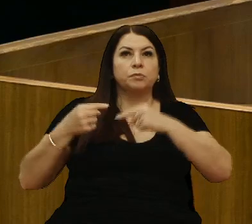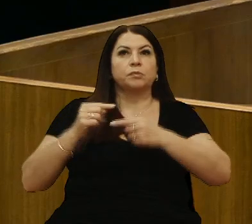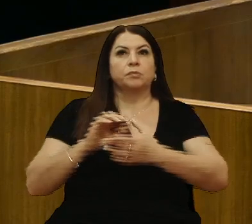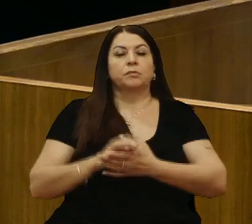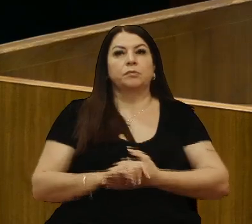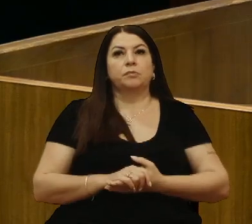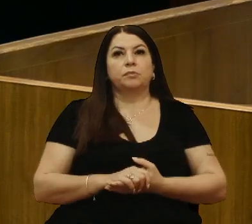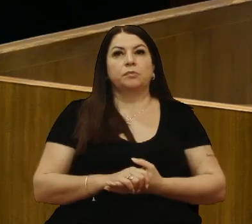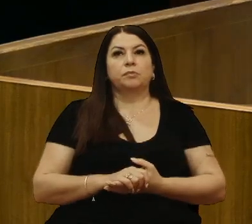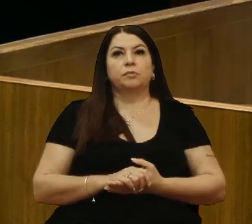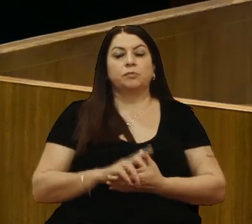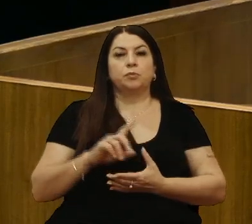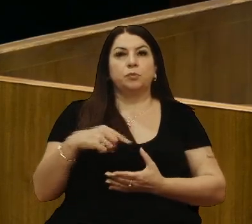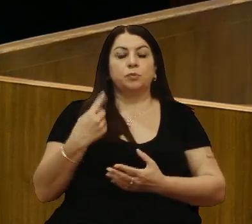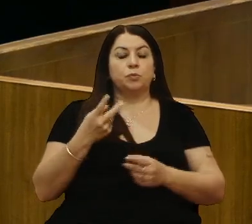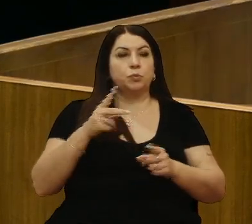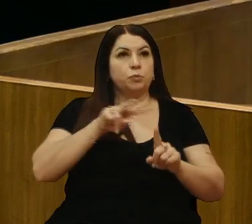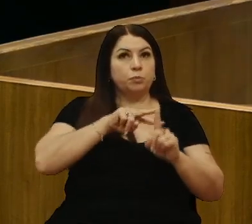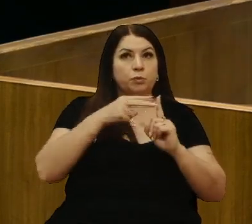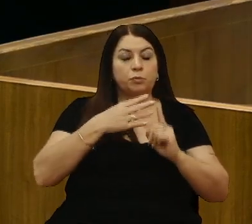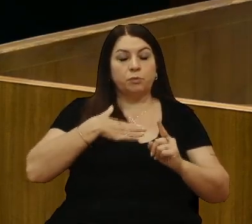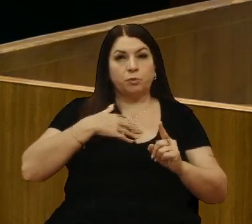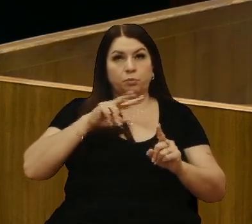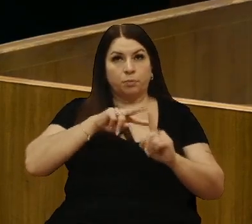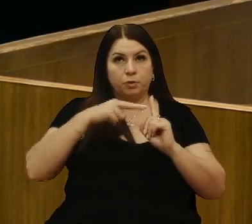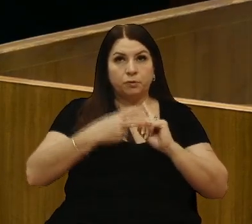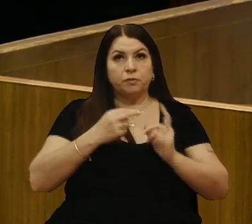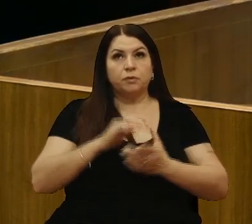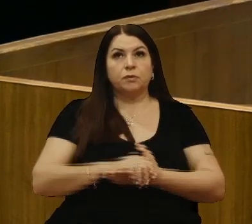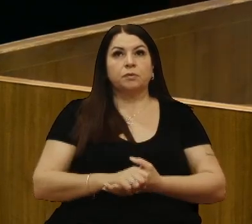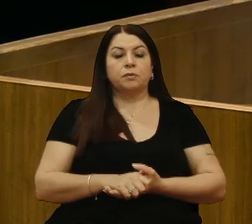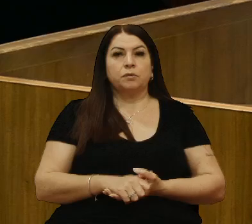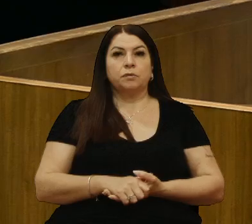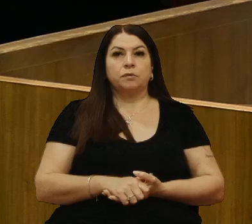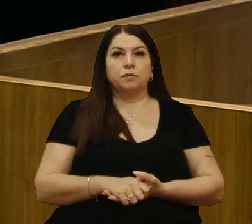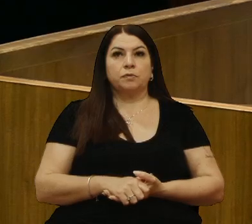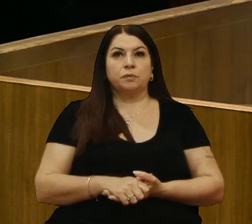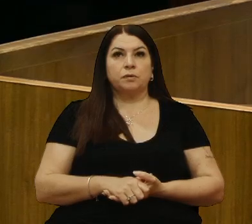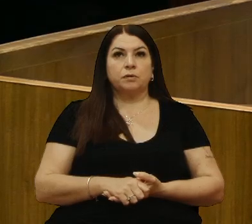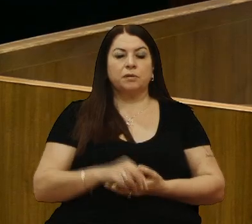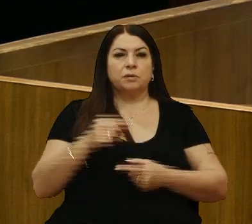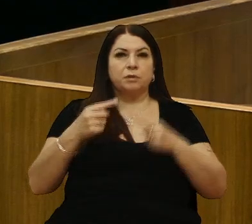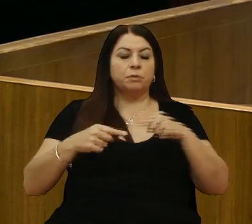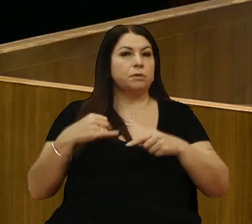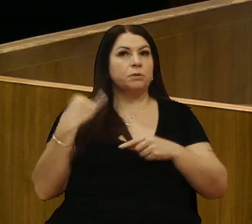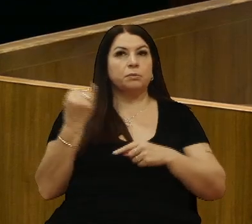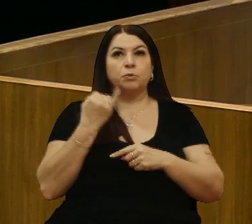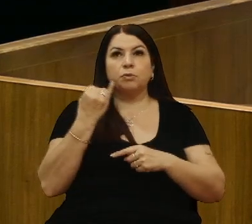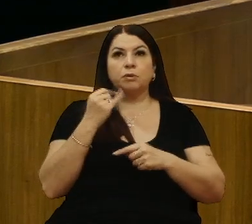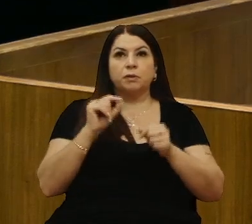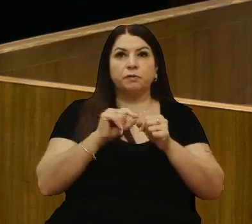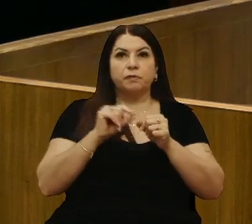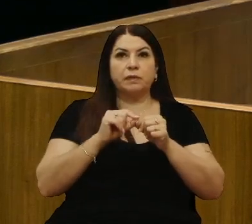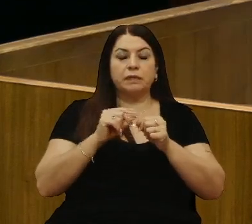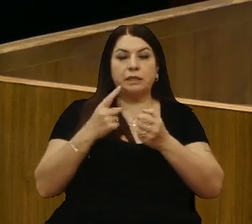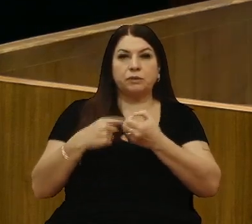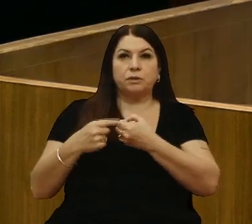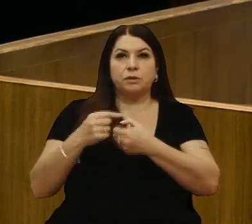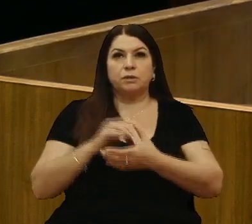que no nosso ponto de vista, no meu ponto de vista, é o debate central que nós temos que fazer na nossa